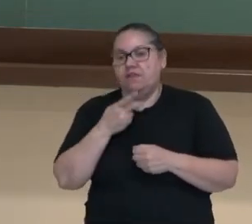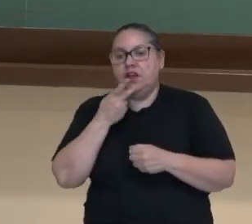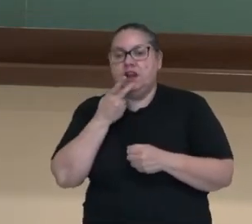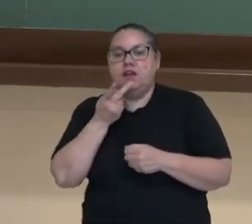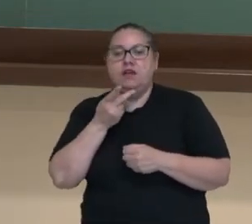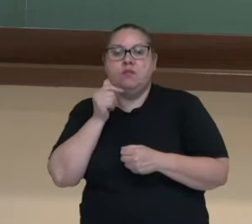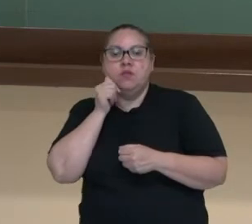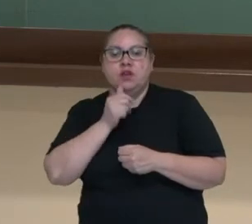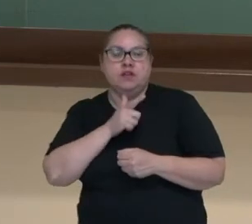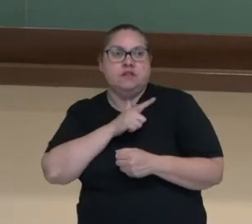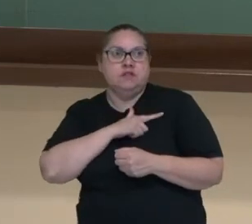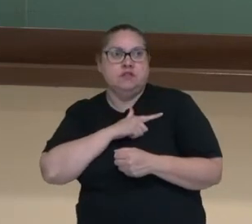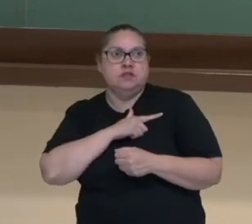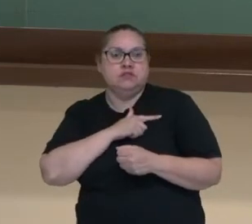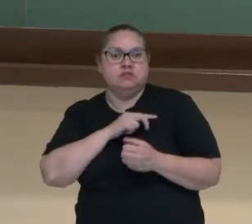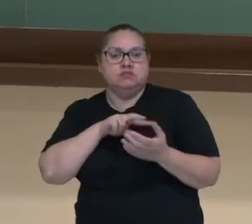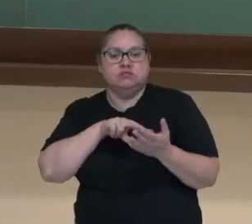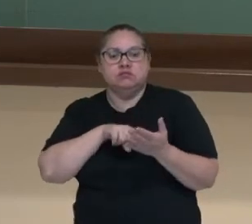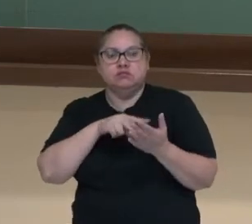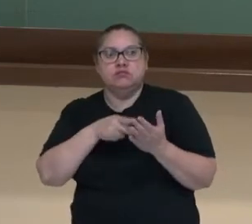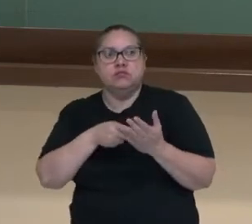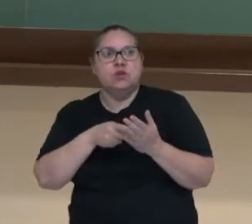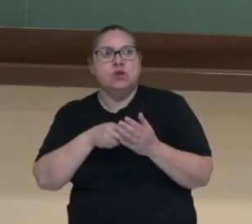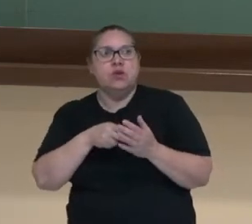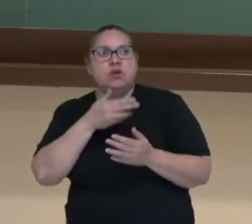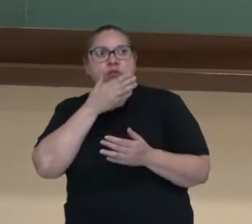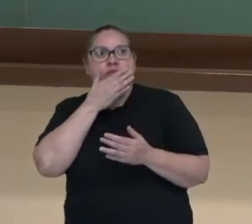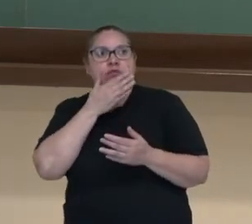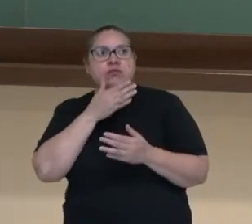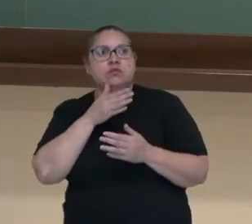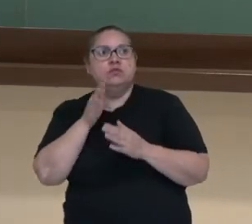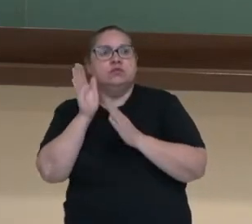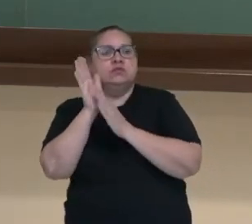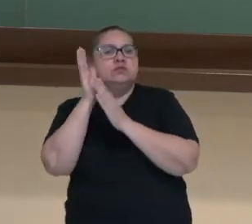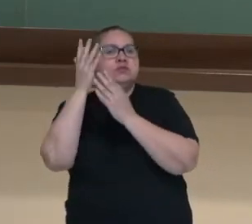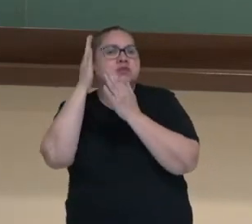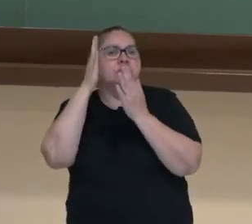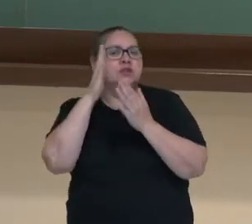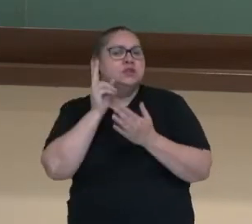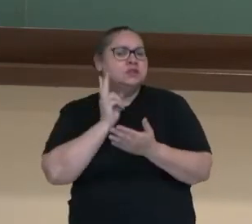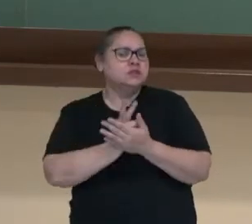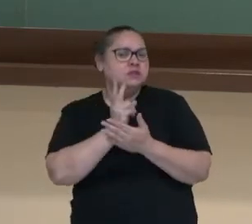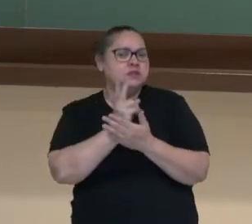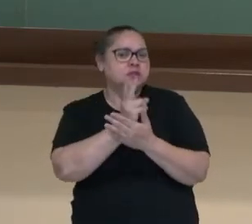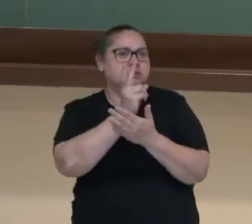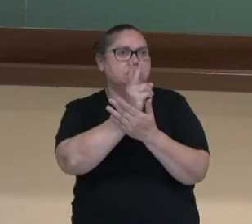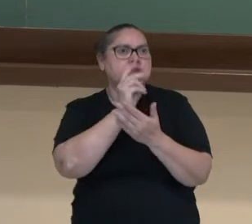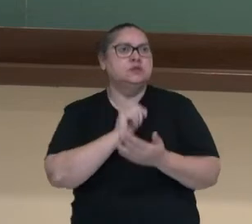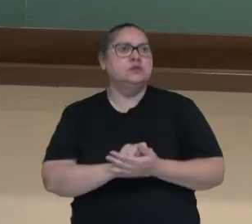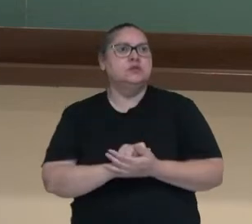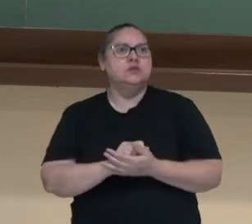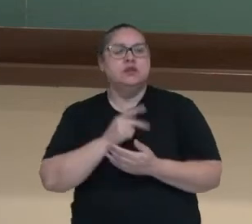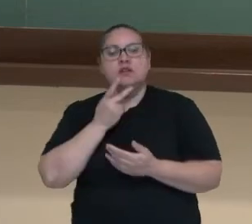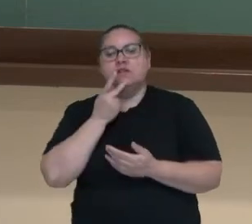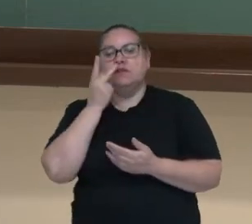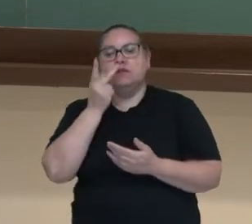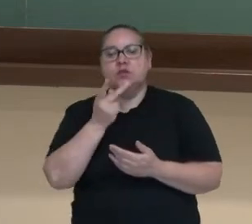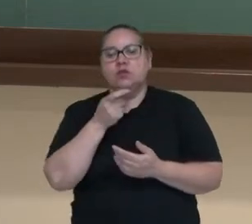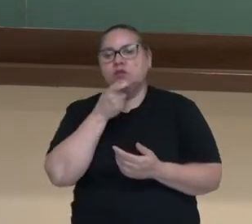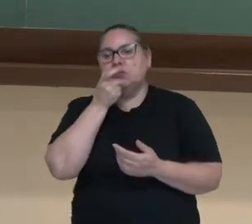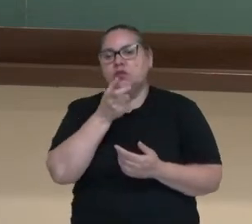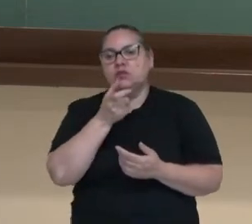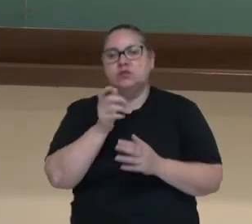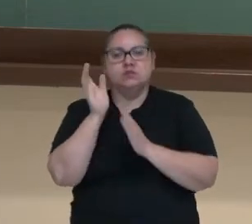uso da ironia e de trocadilhos. Olha a ironia. Vos louvarei toda a vida e direi como